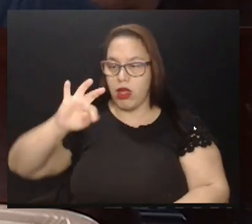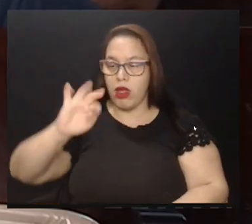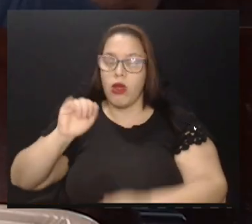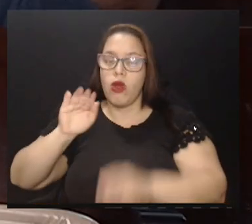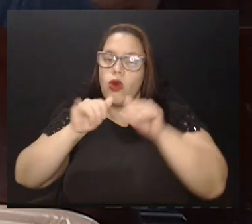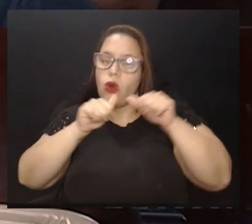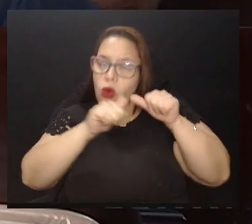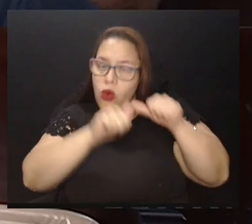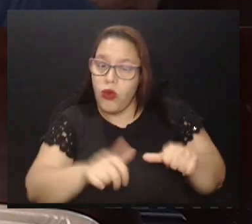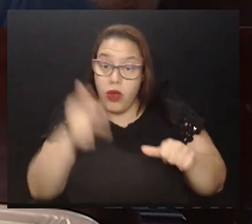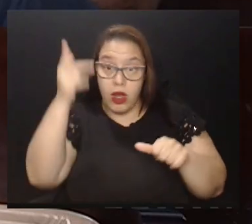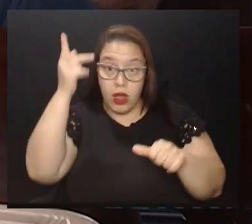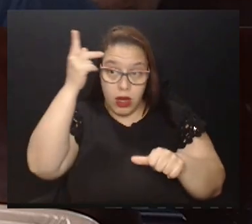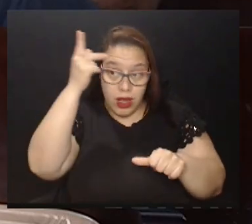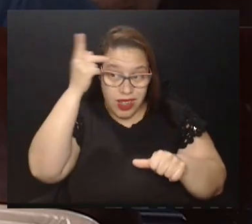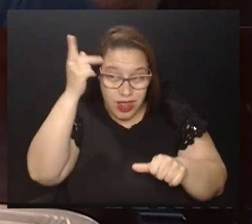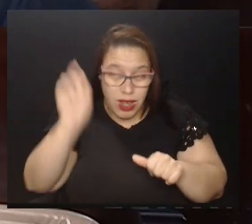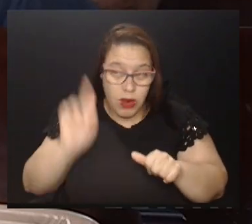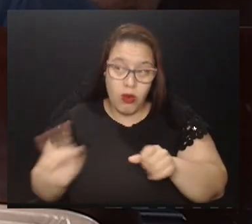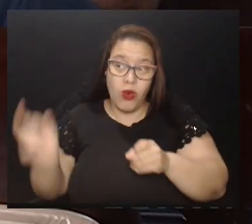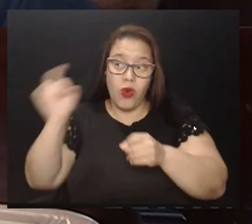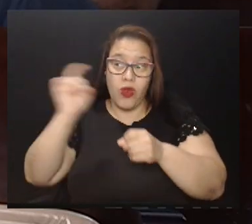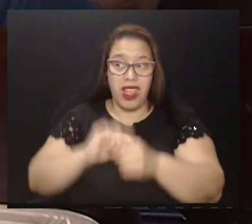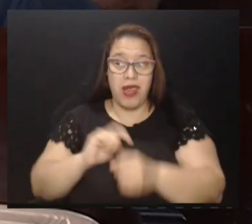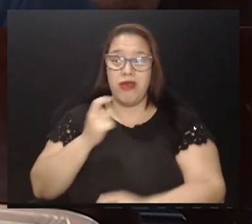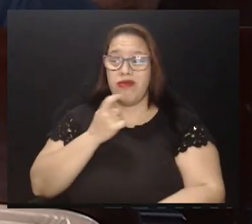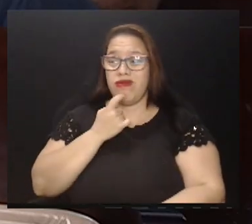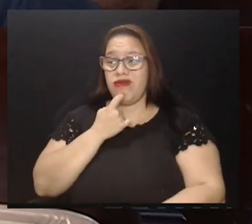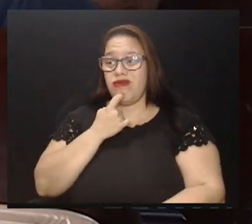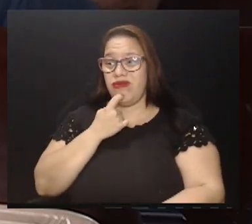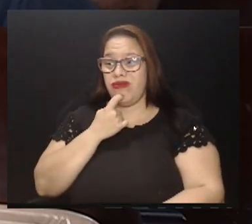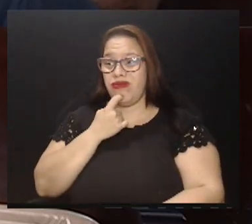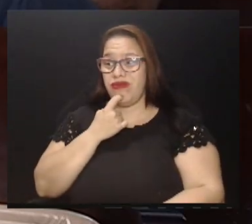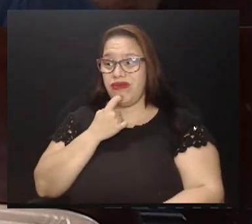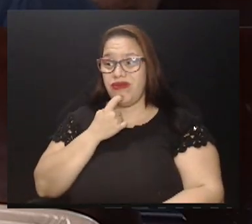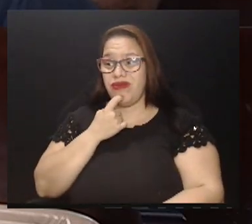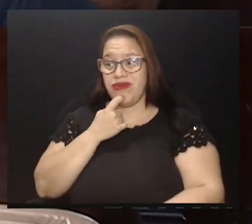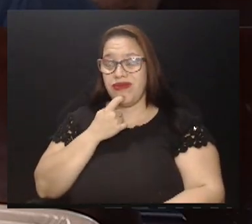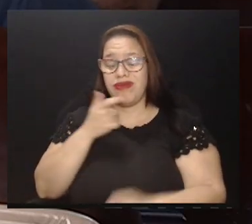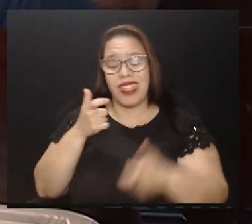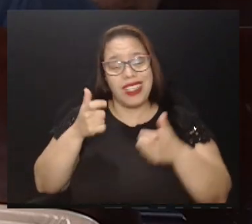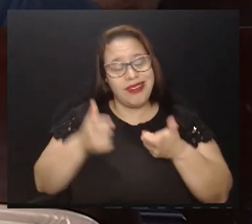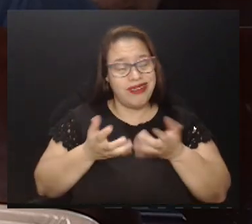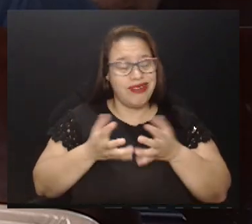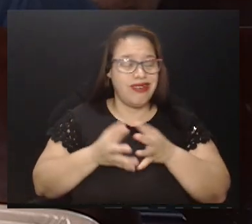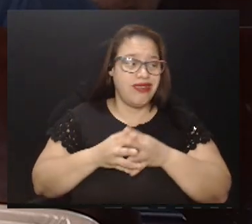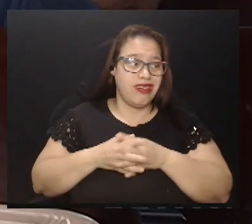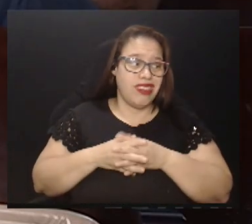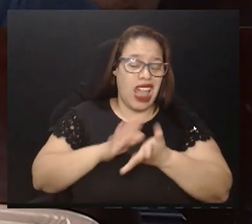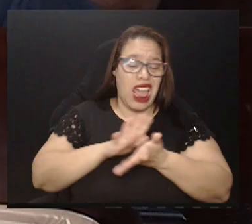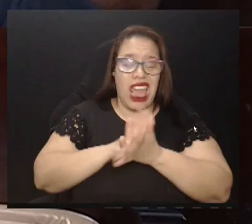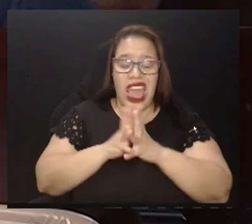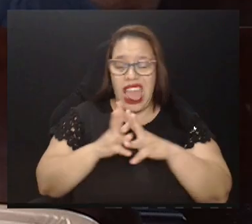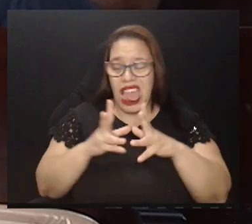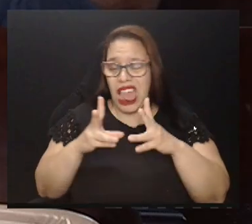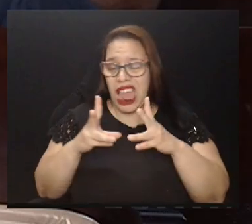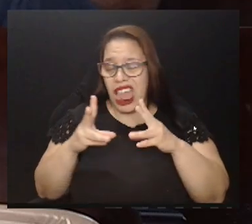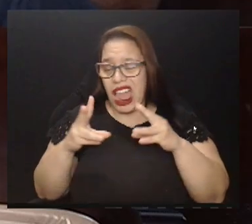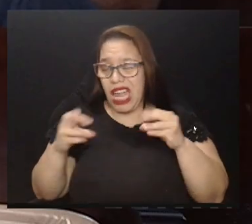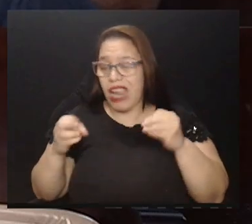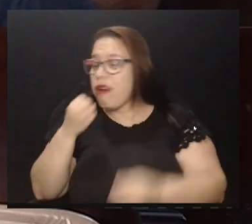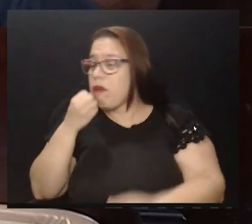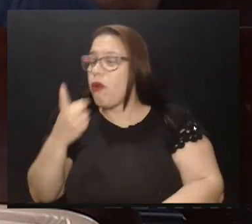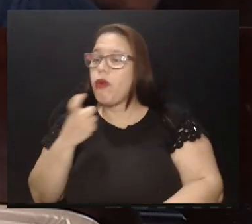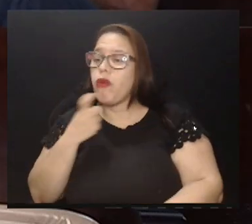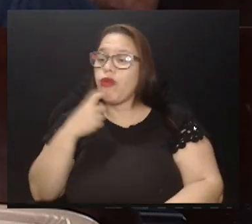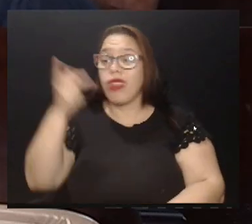Campinas, cara, Campinas, assim, o terreno tá devastado, bicho. Quem é bom em Campinas tá em São Paulo. Você